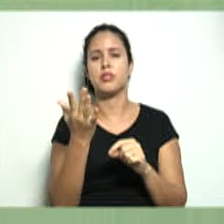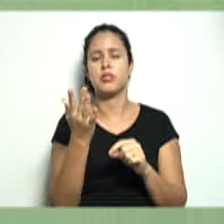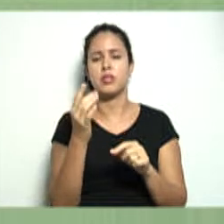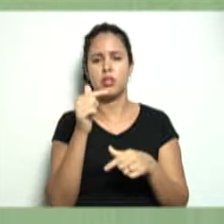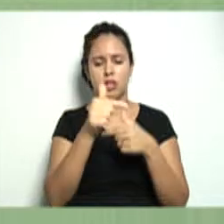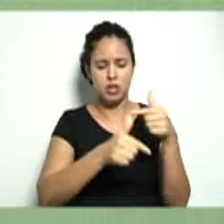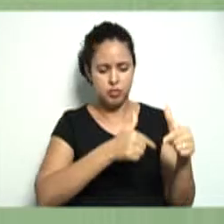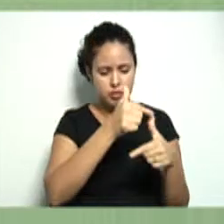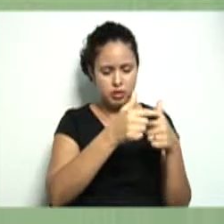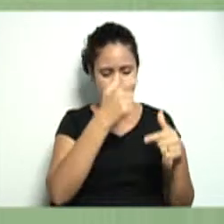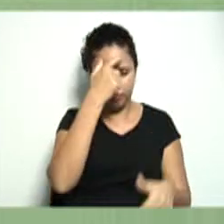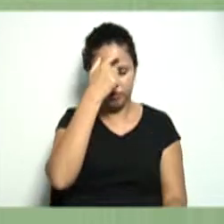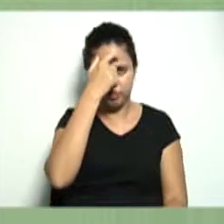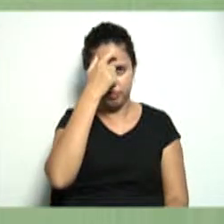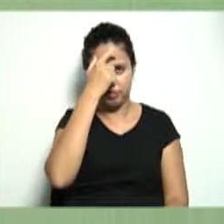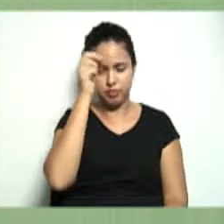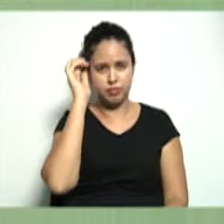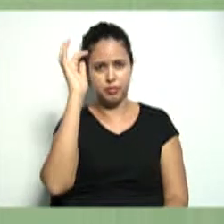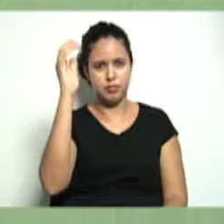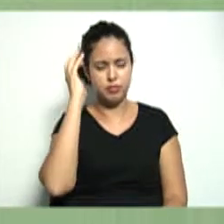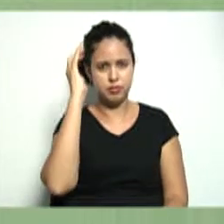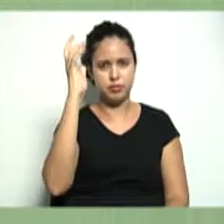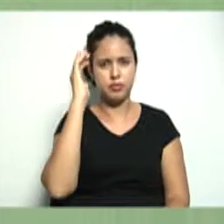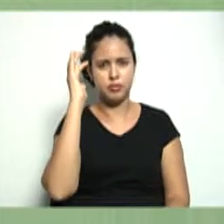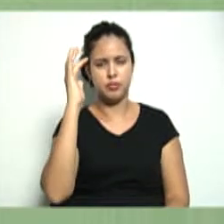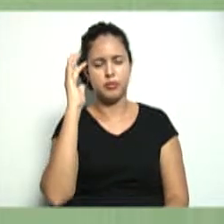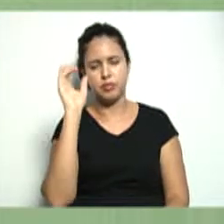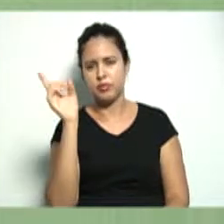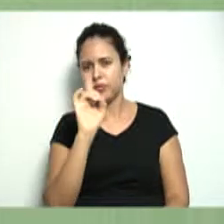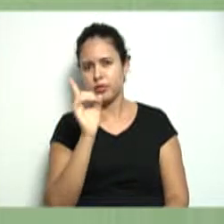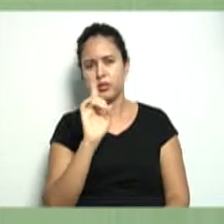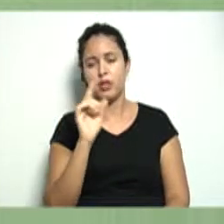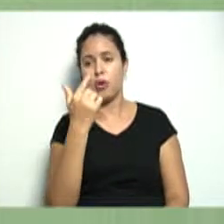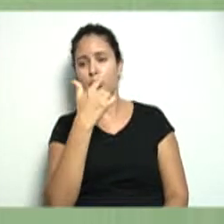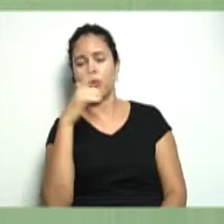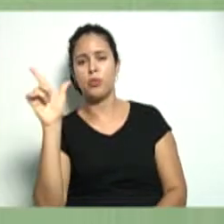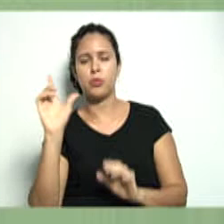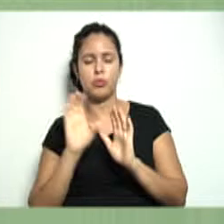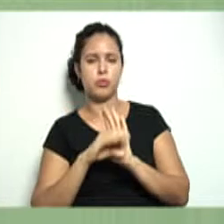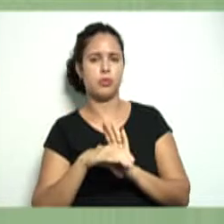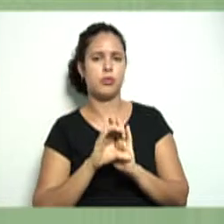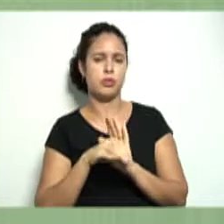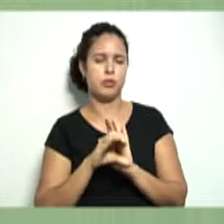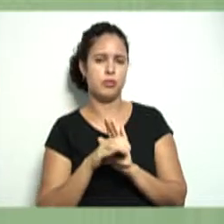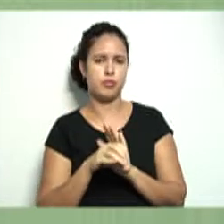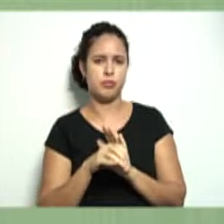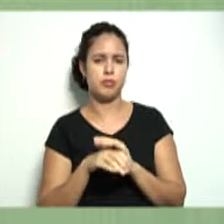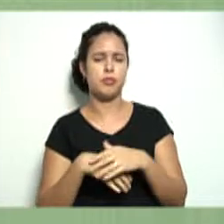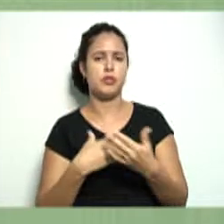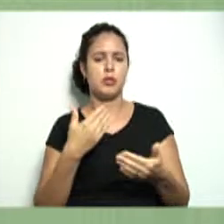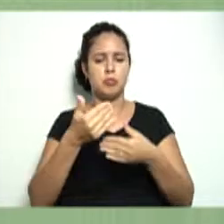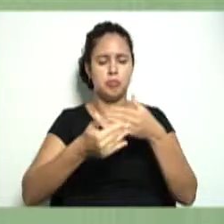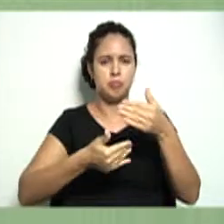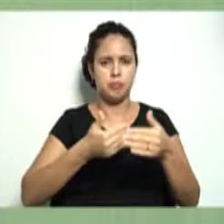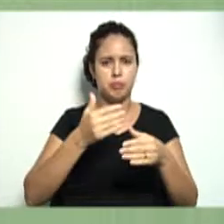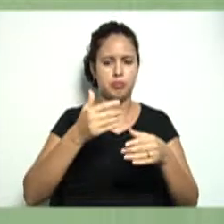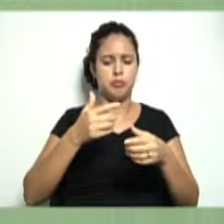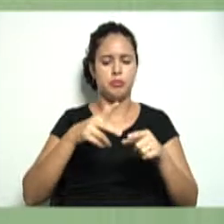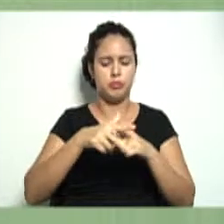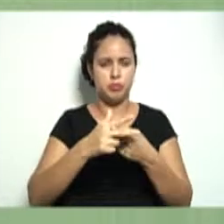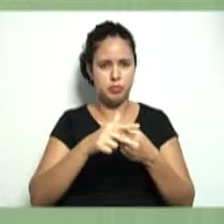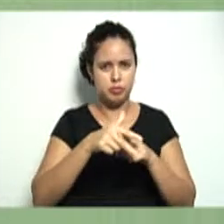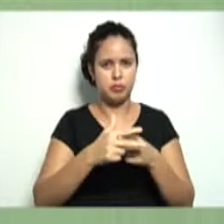trabalho intelectual. Né? O conceito de trabalho intelectual é outro. Esse aqui, o processo pelo qual as